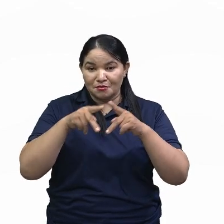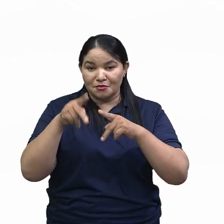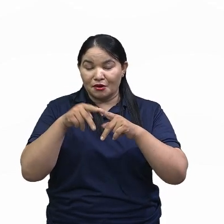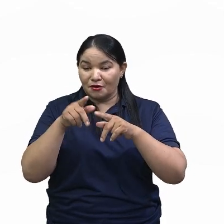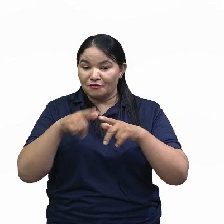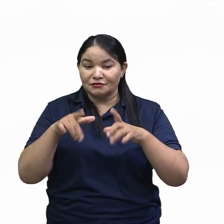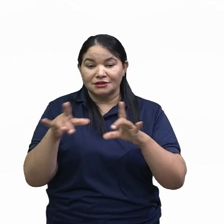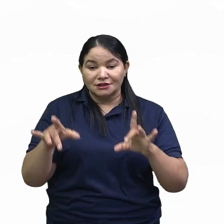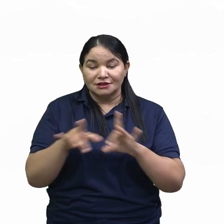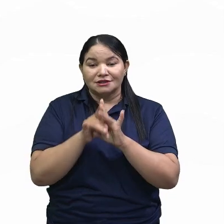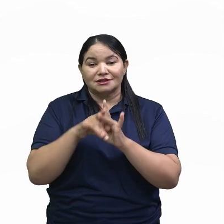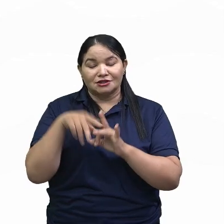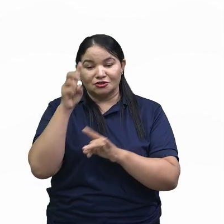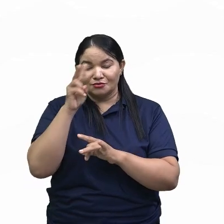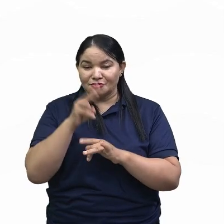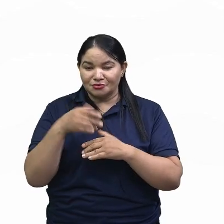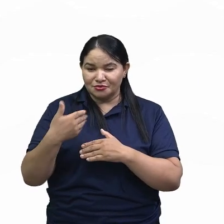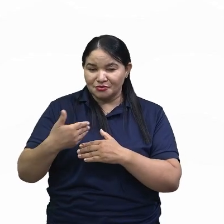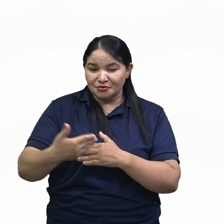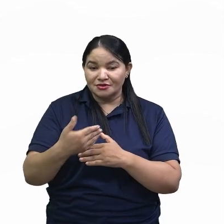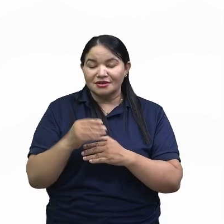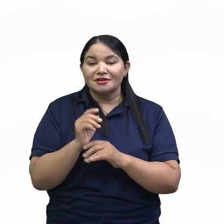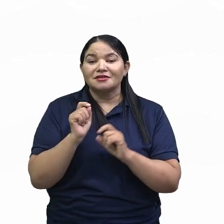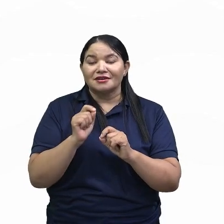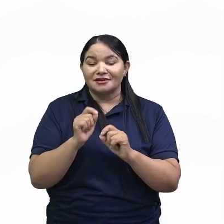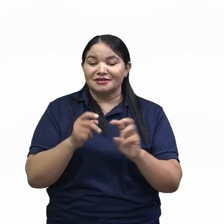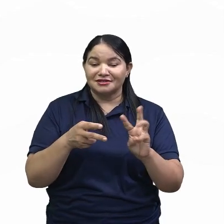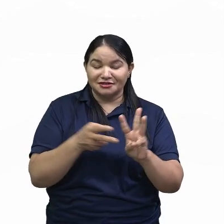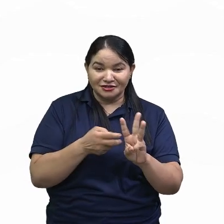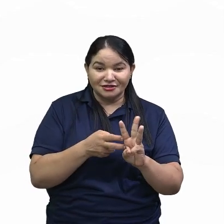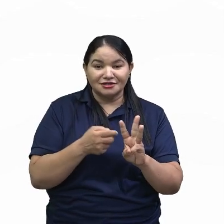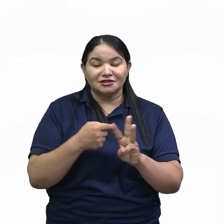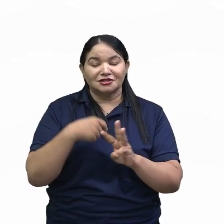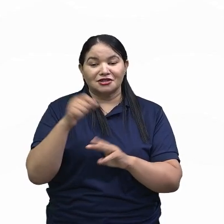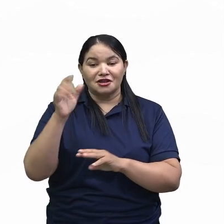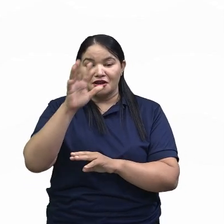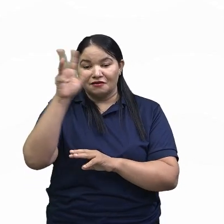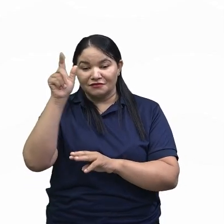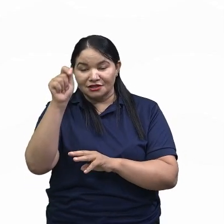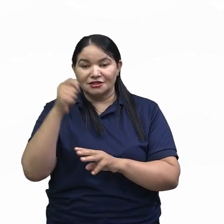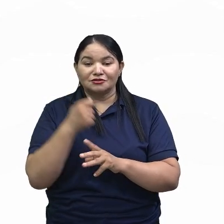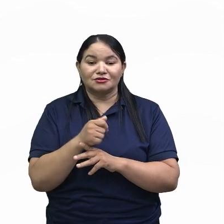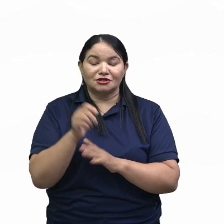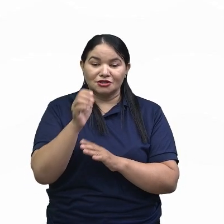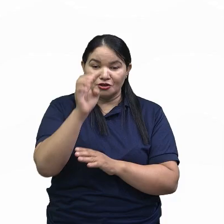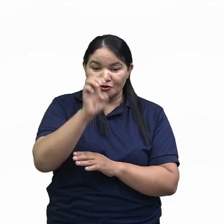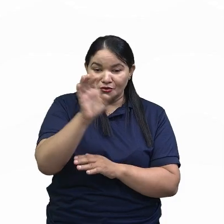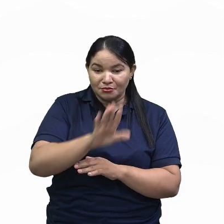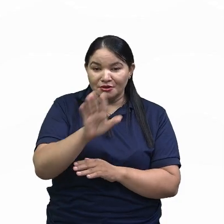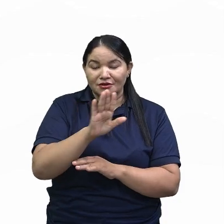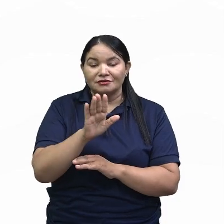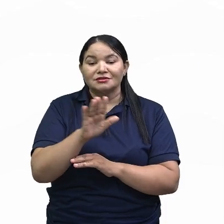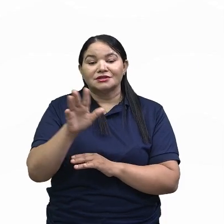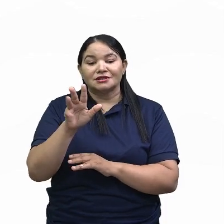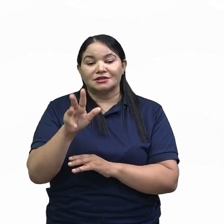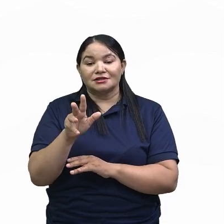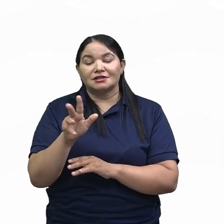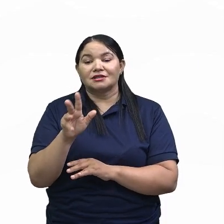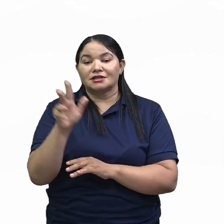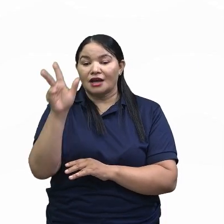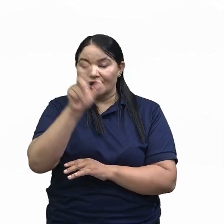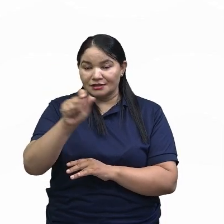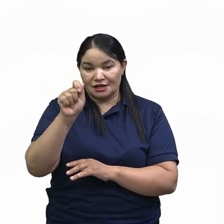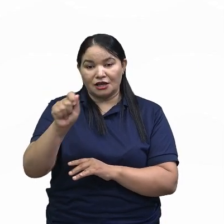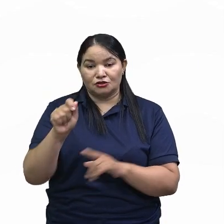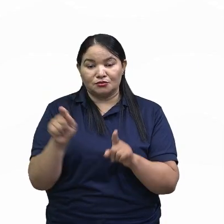da história. Que povos são esses? Indígenas, africanos, europeus e asiáticos. Essa